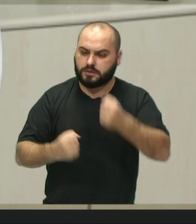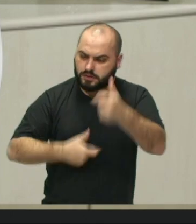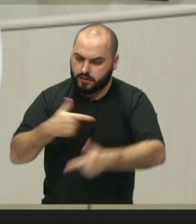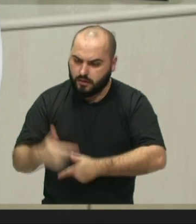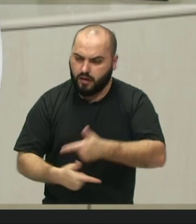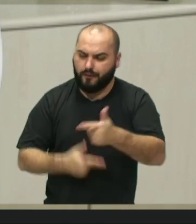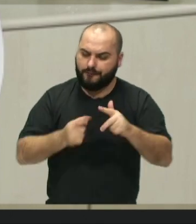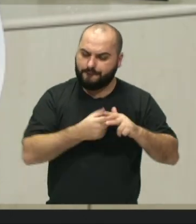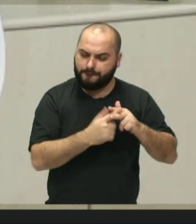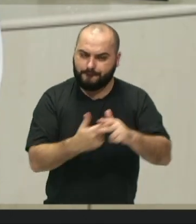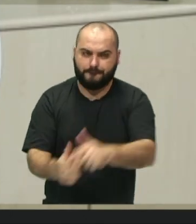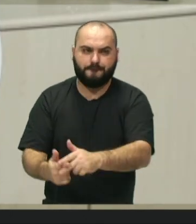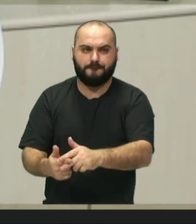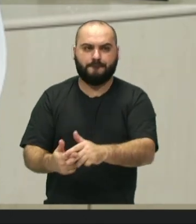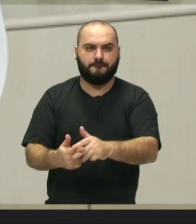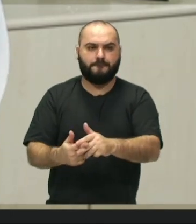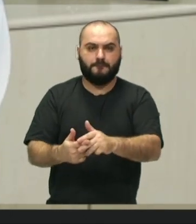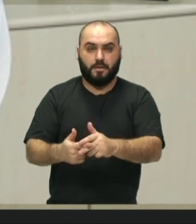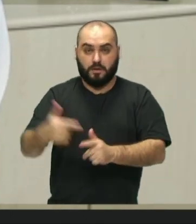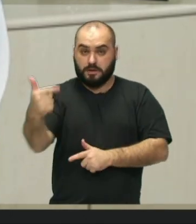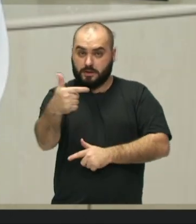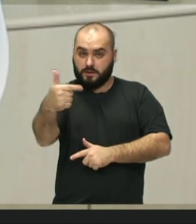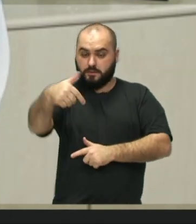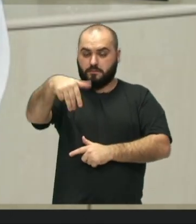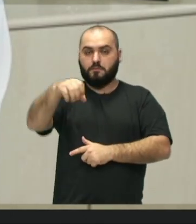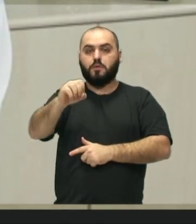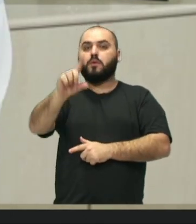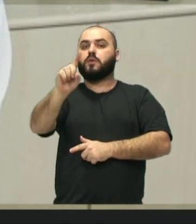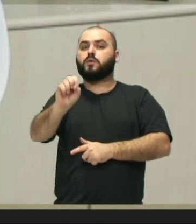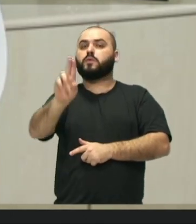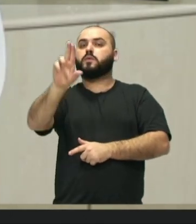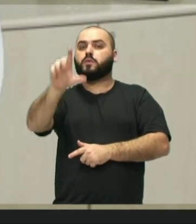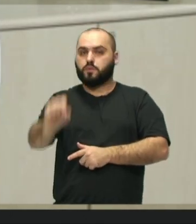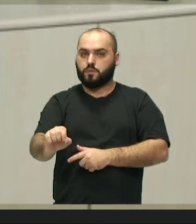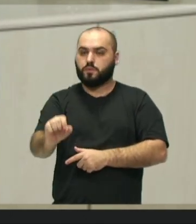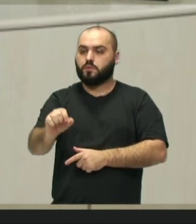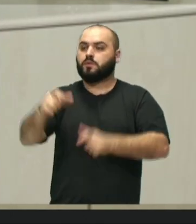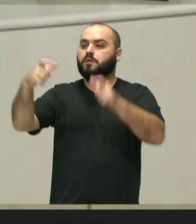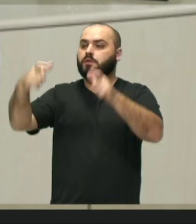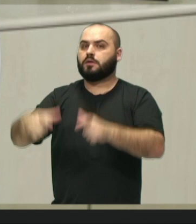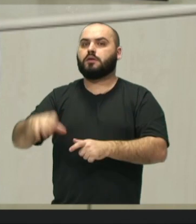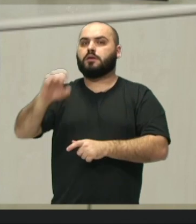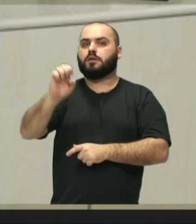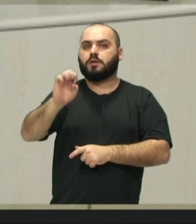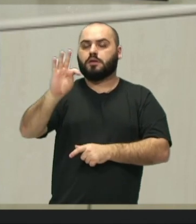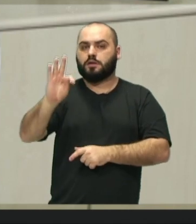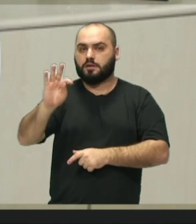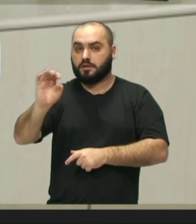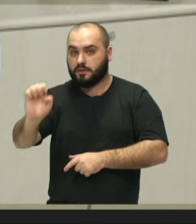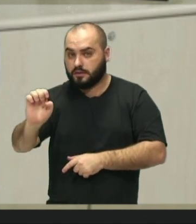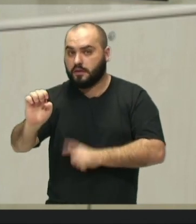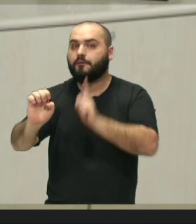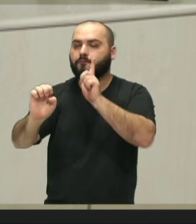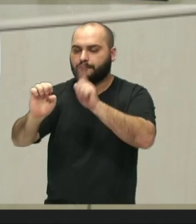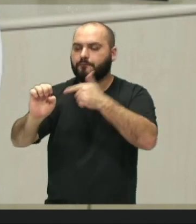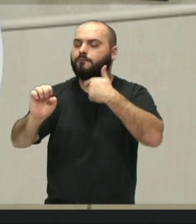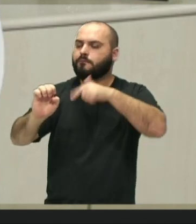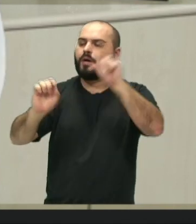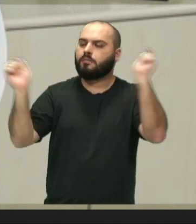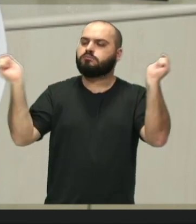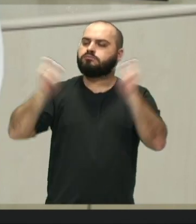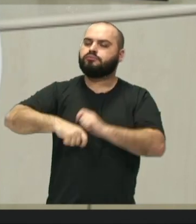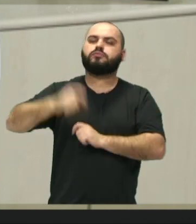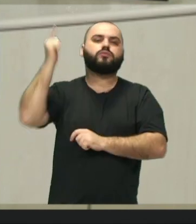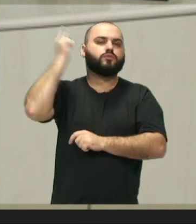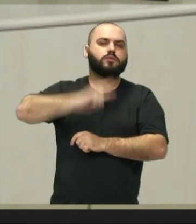dos equipamentos mecânicos, o segundo módulo da estação de tratamento de esgotos vai estar apto a tratar esses efluentes também